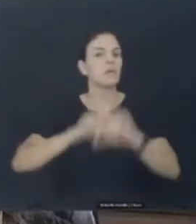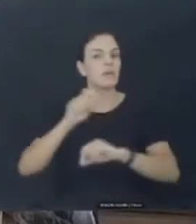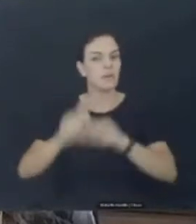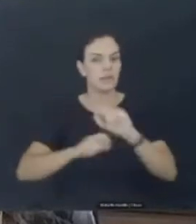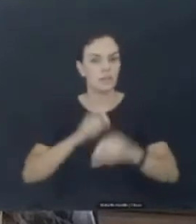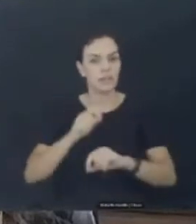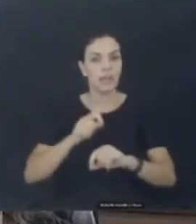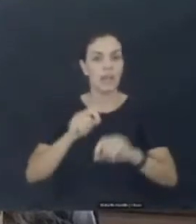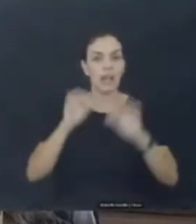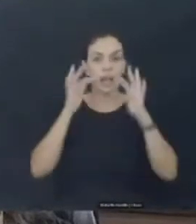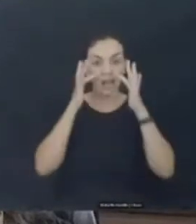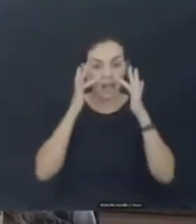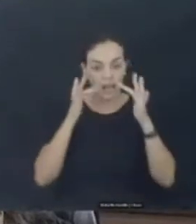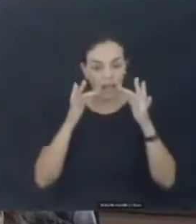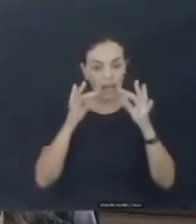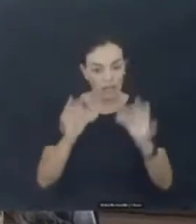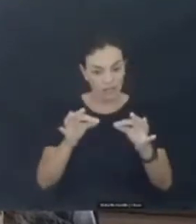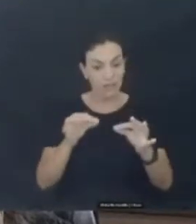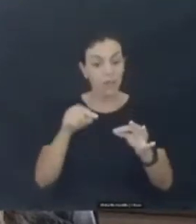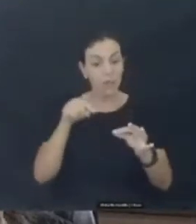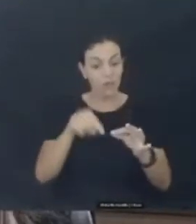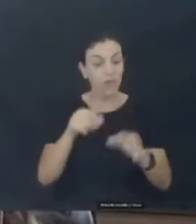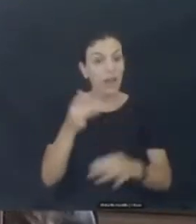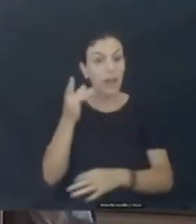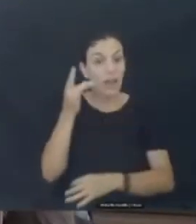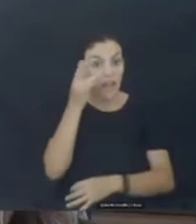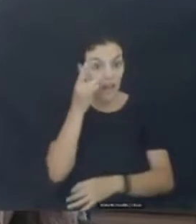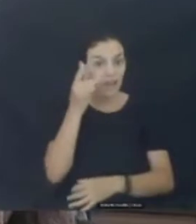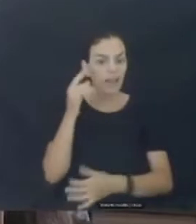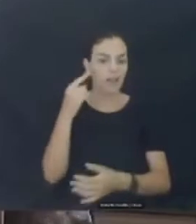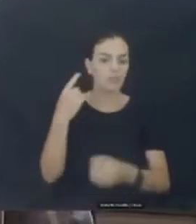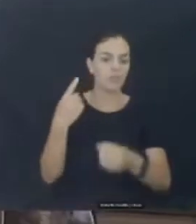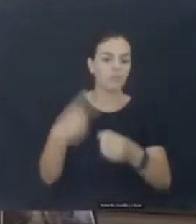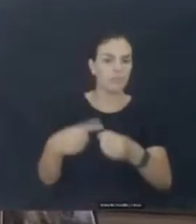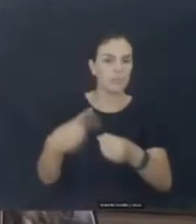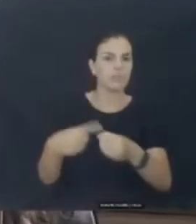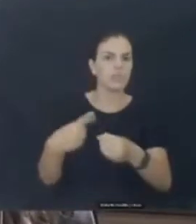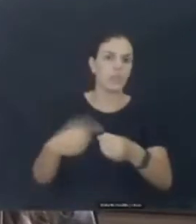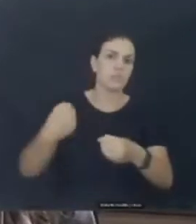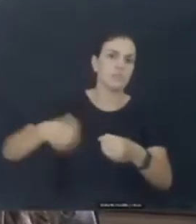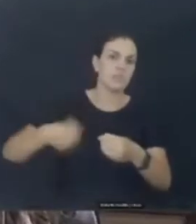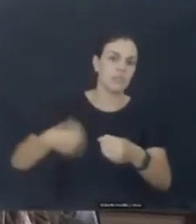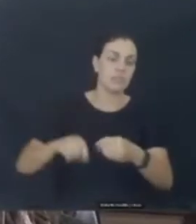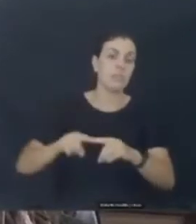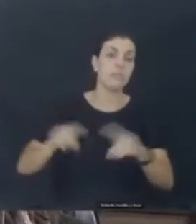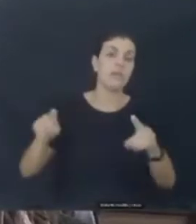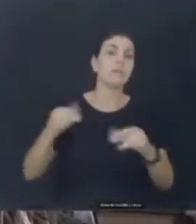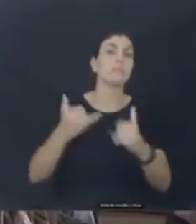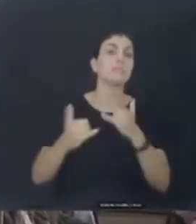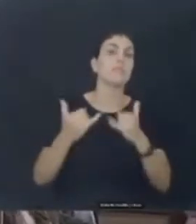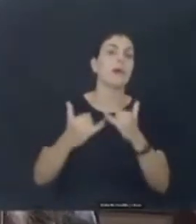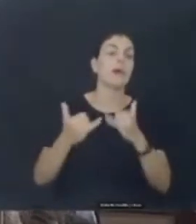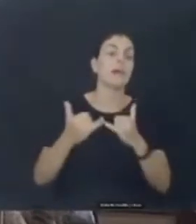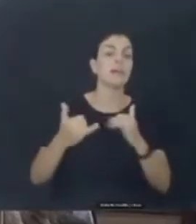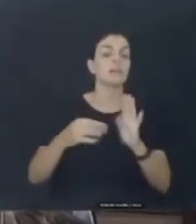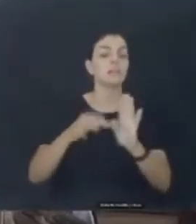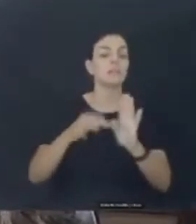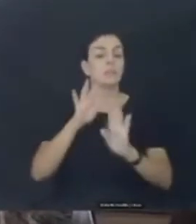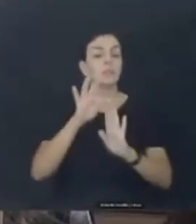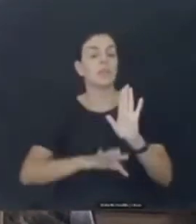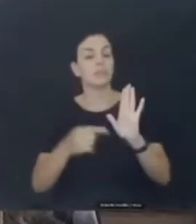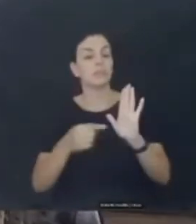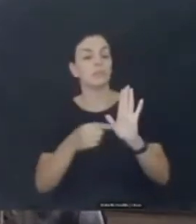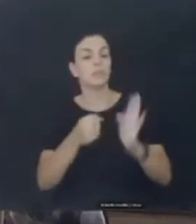que a realidade local estipula. E me parece que, no fato concreto, o texto base de reforma